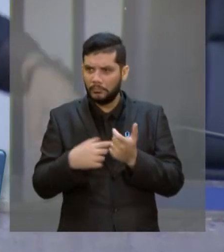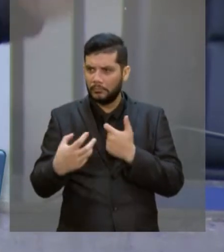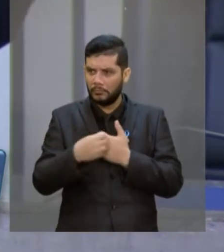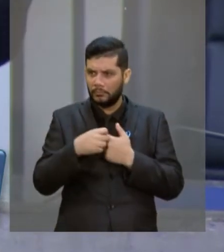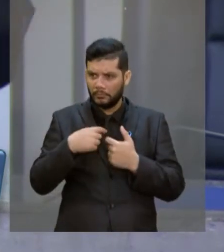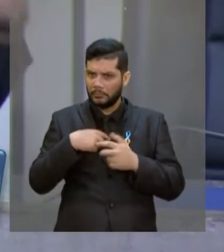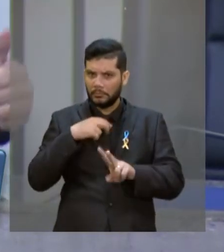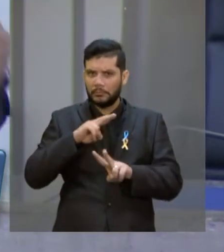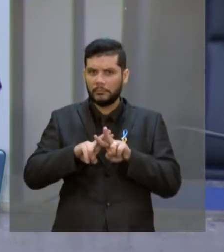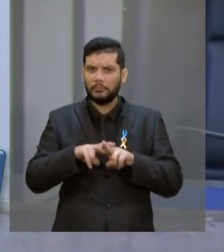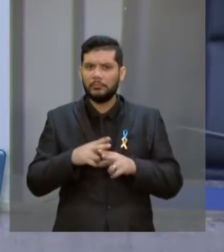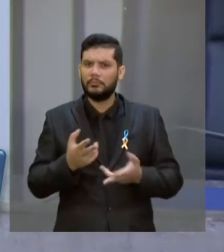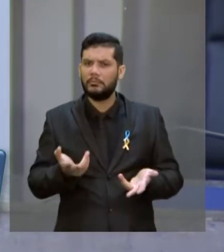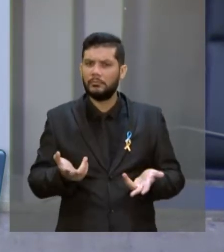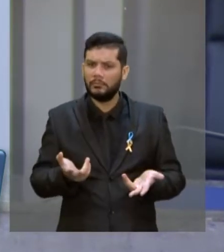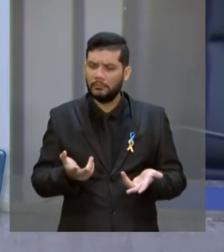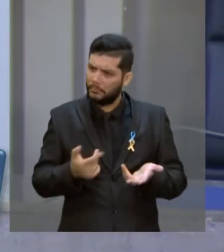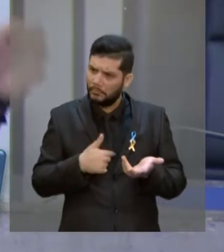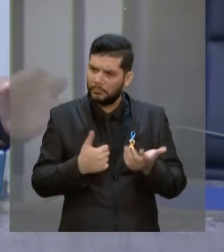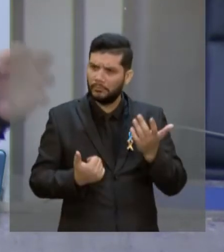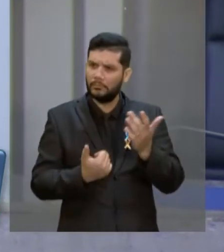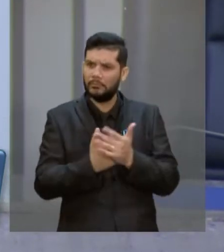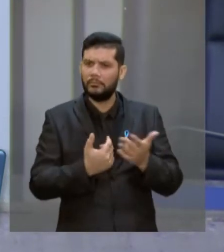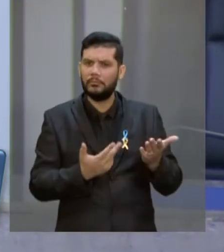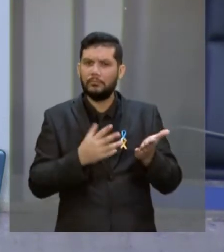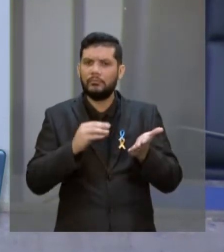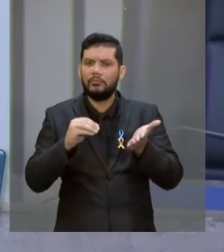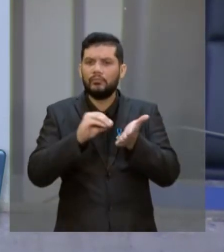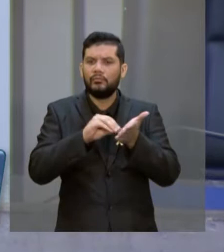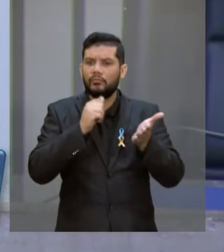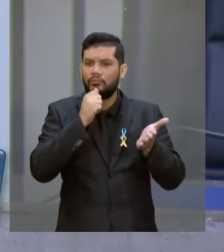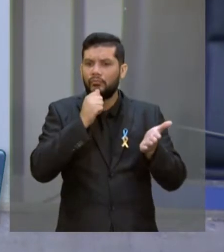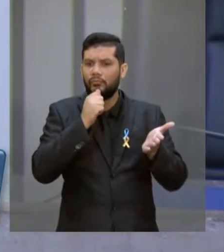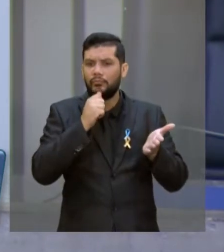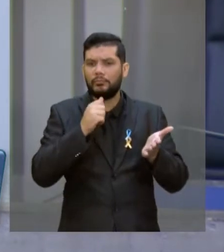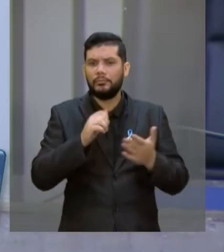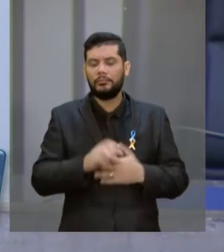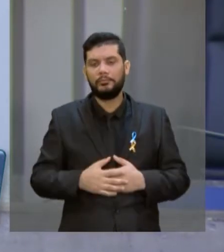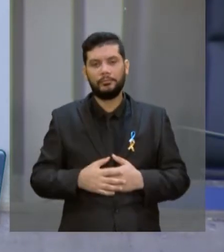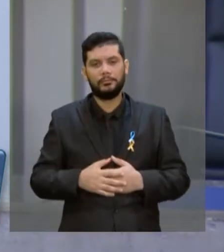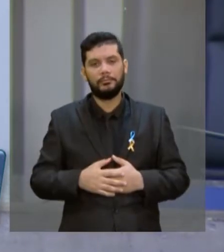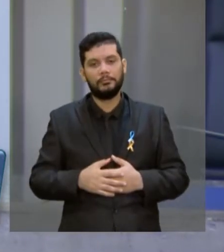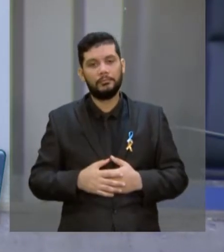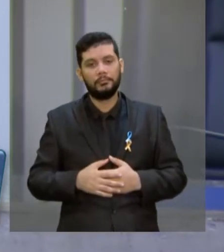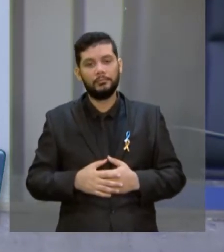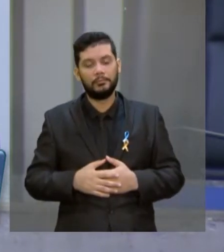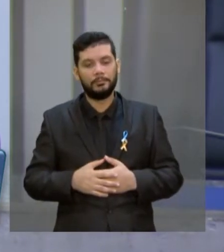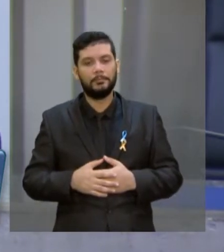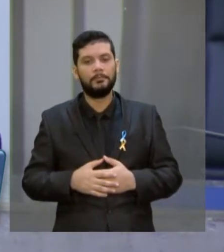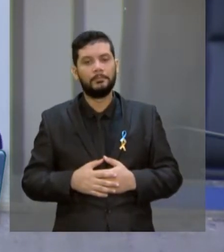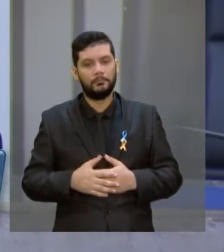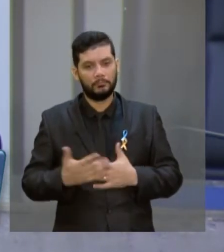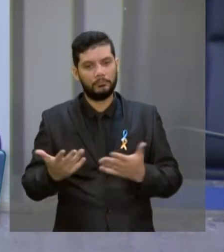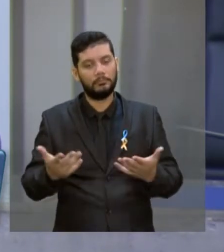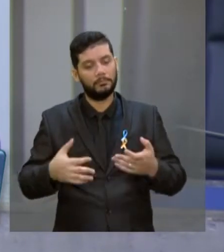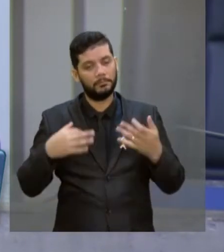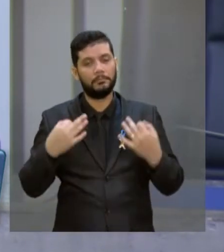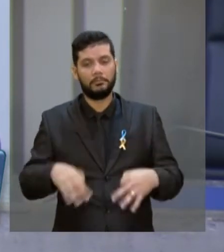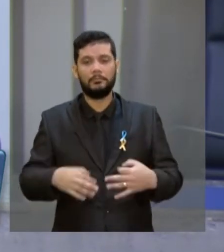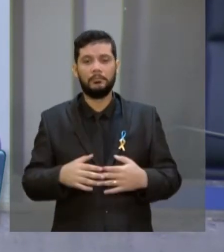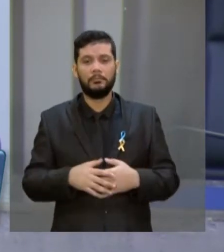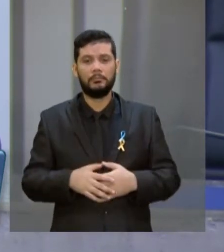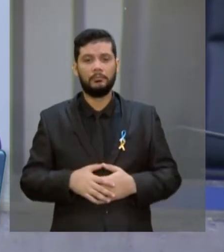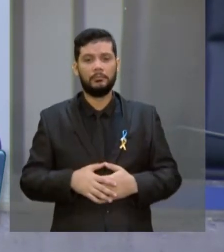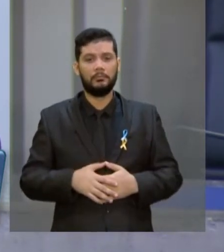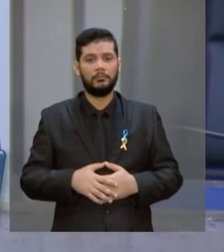policiais. Concordo, corroboro com o entendimento do meu querido amigo deputado Renato Rosendo de dizer que só existe uma